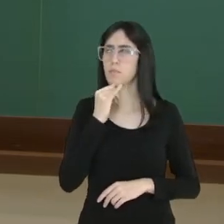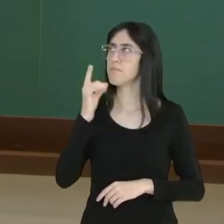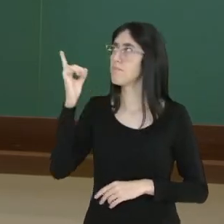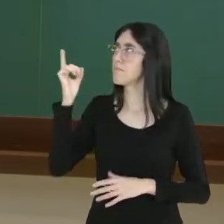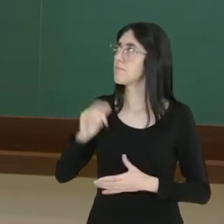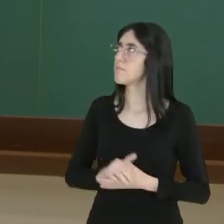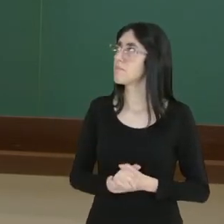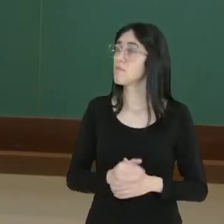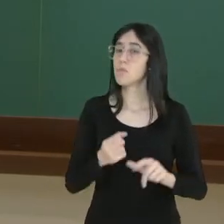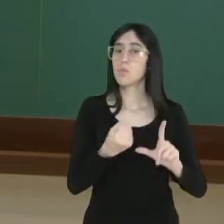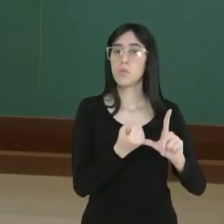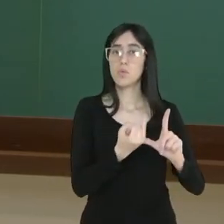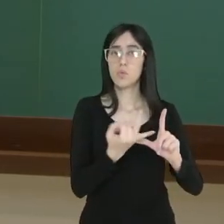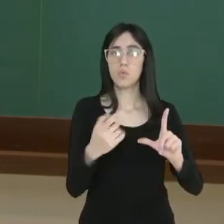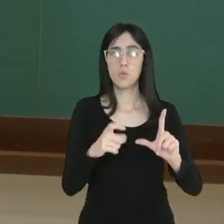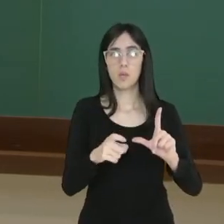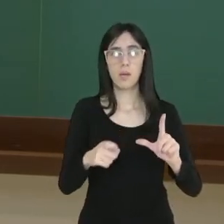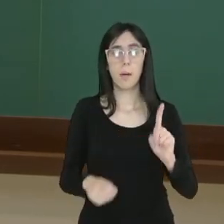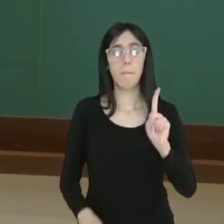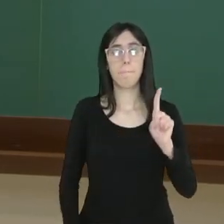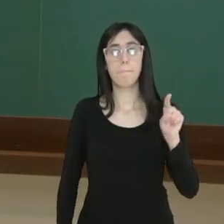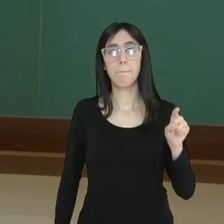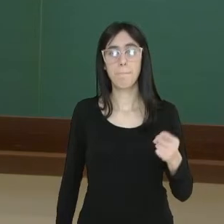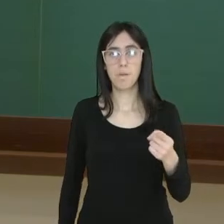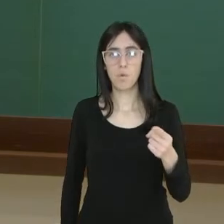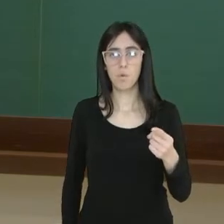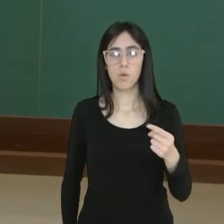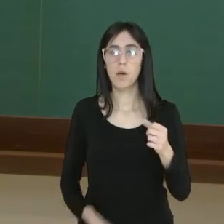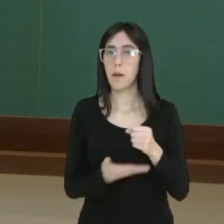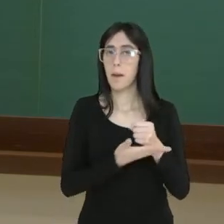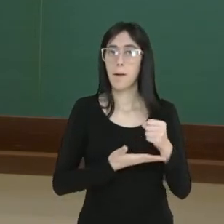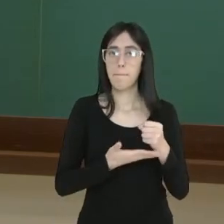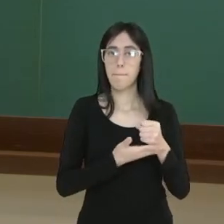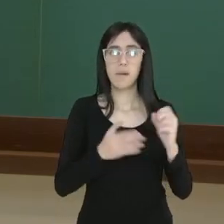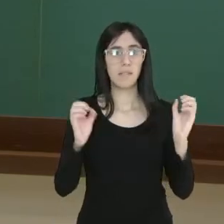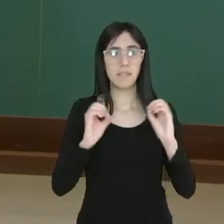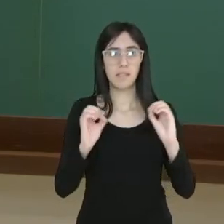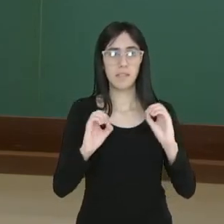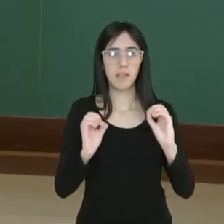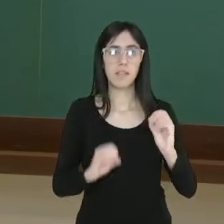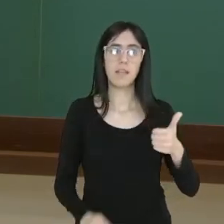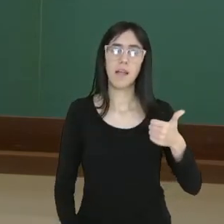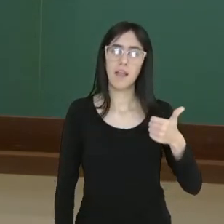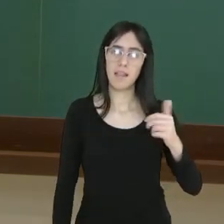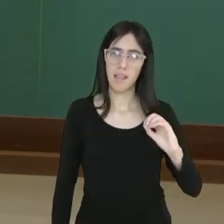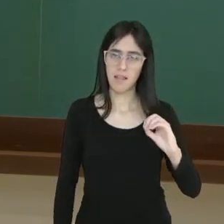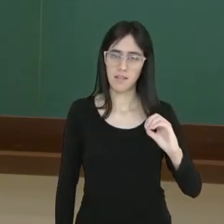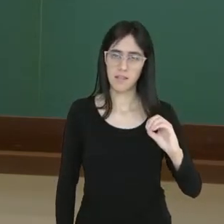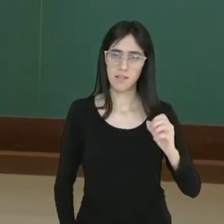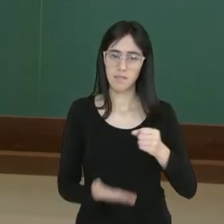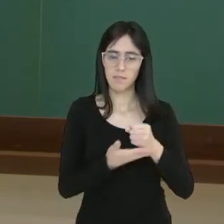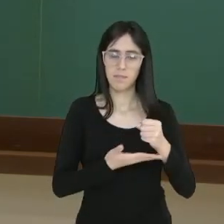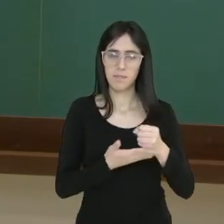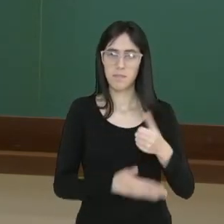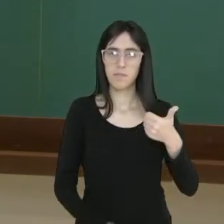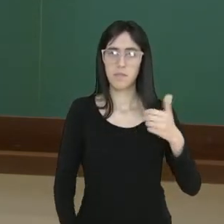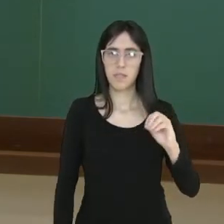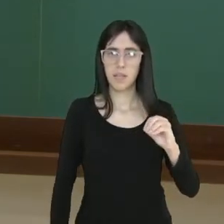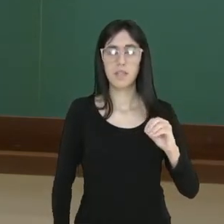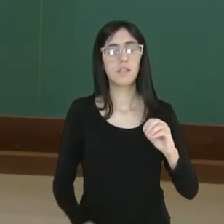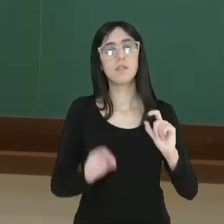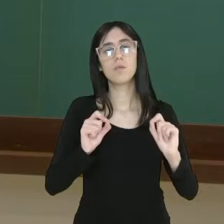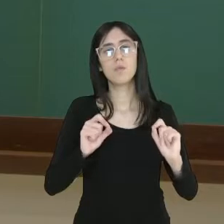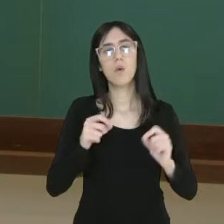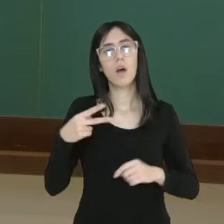logaritmo de 1000 não apareceu a base. Então, a minha base é 10. Então, logaritmo de 1000 na base 10 é equivalente